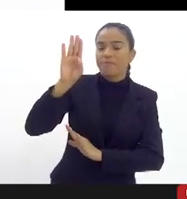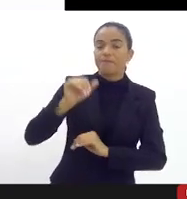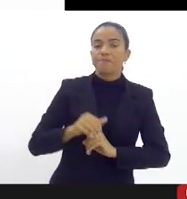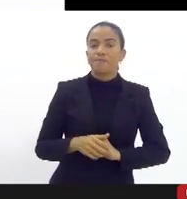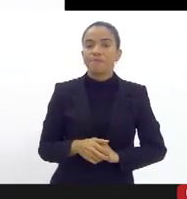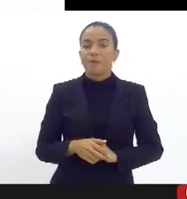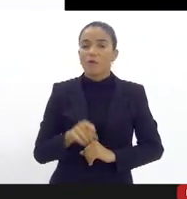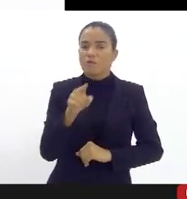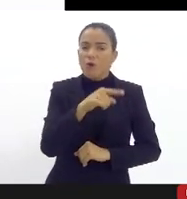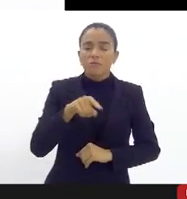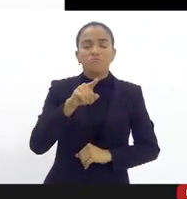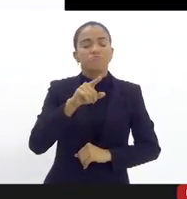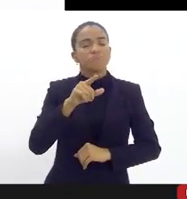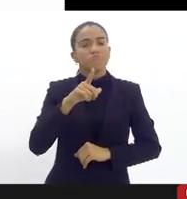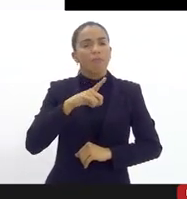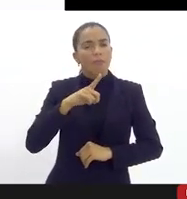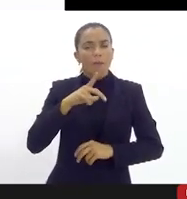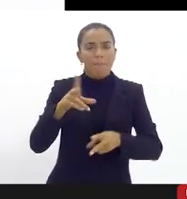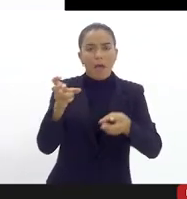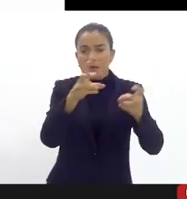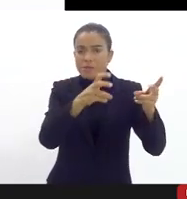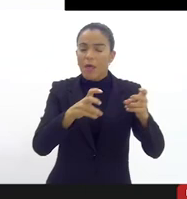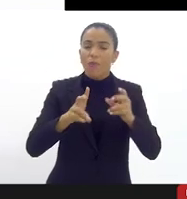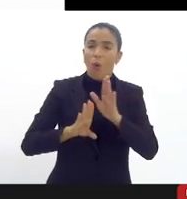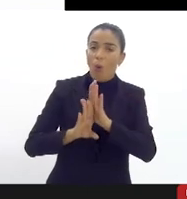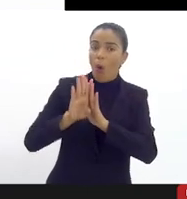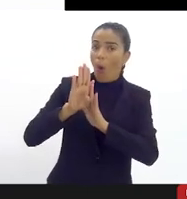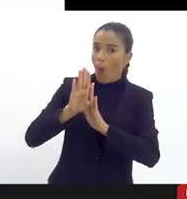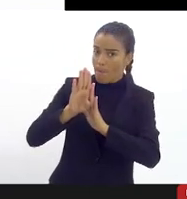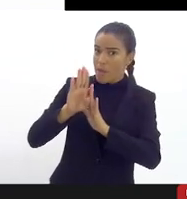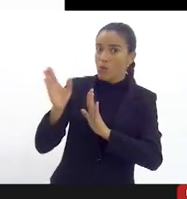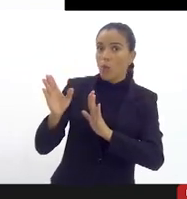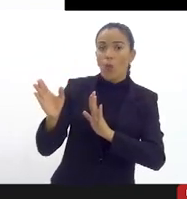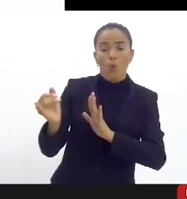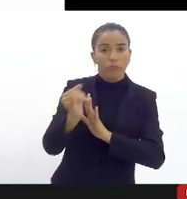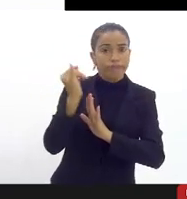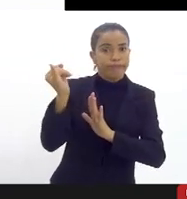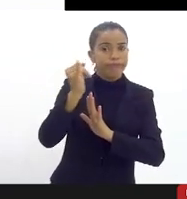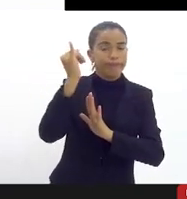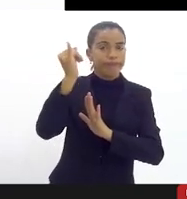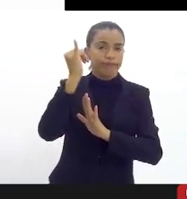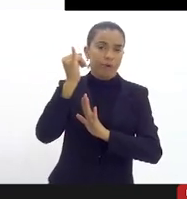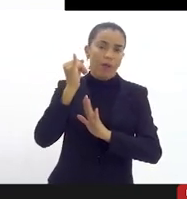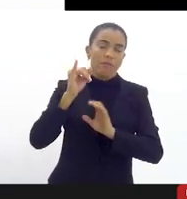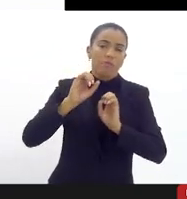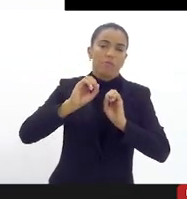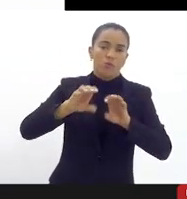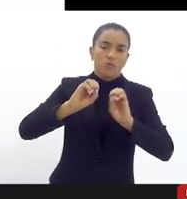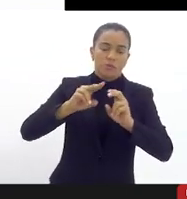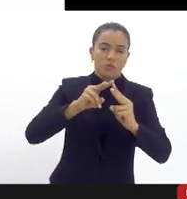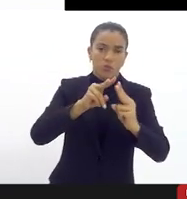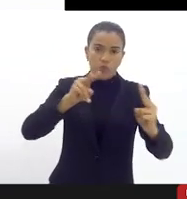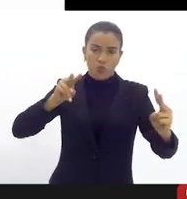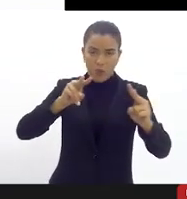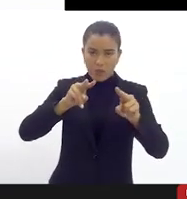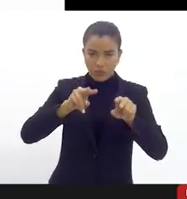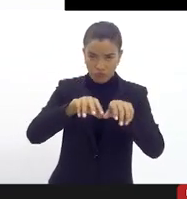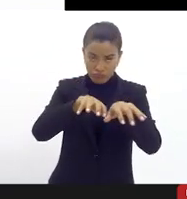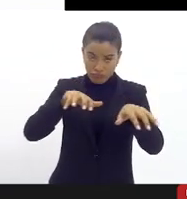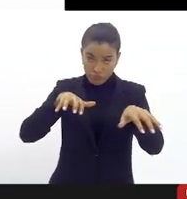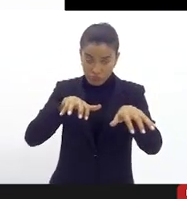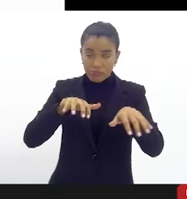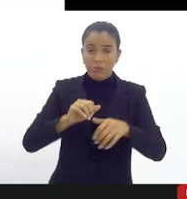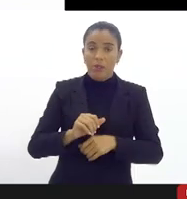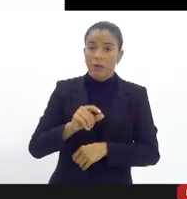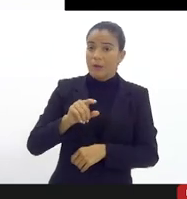você tem um aumento significativo da modalidade à distância no caso